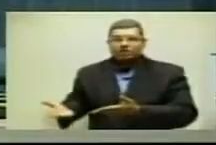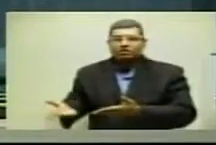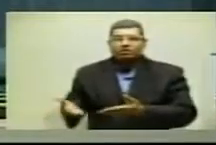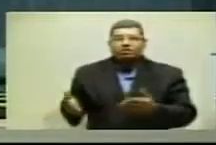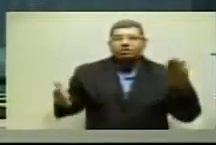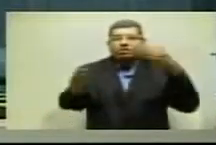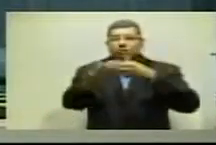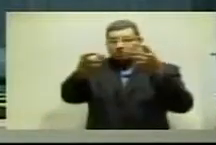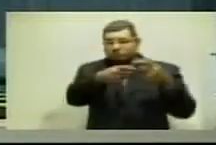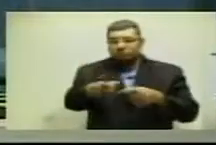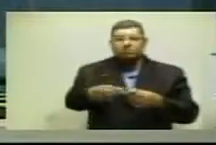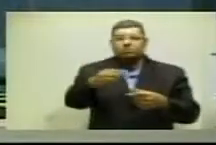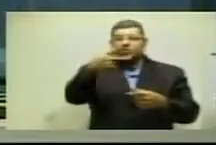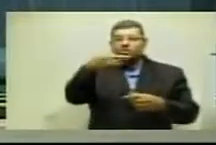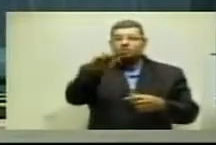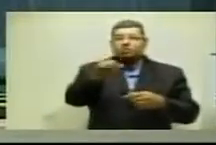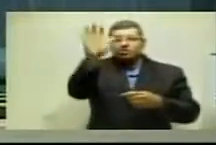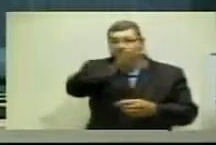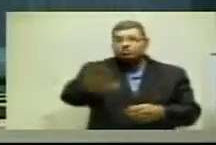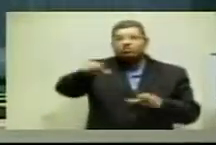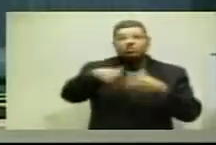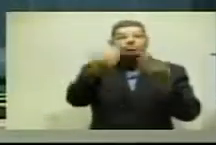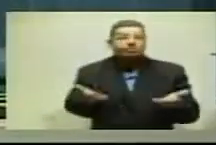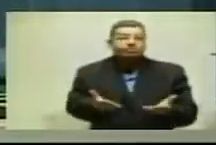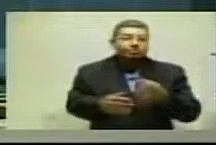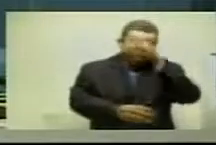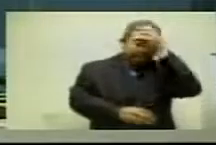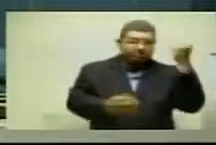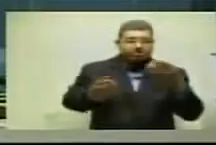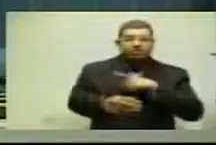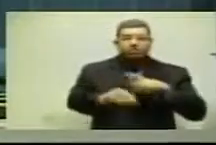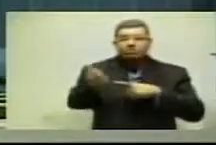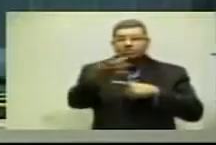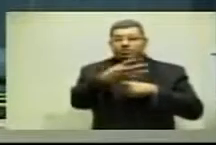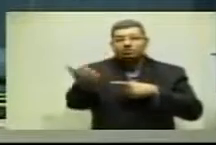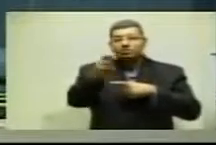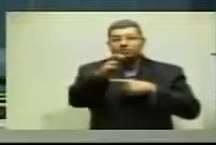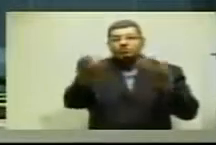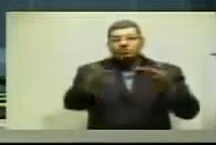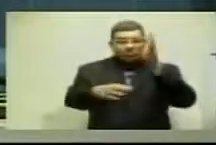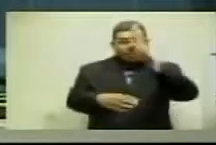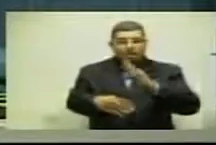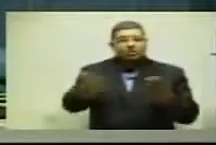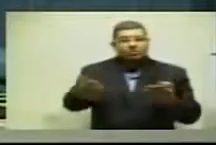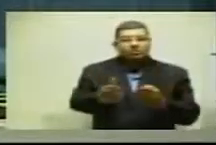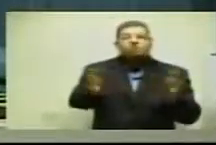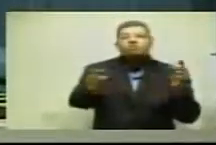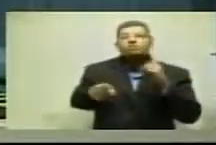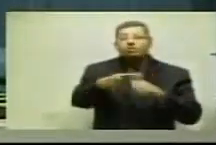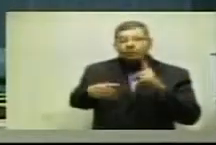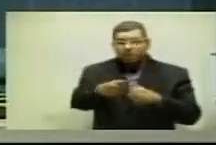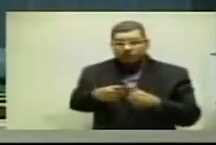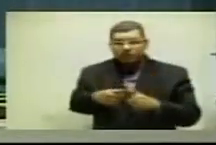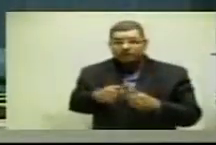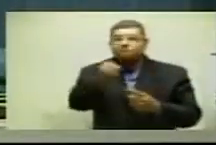para as últimas colocações no PIB nacional. Ora, o Amazonas é o 14º PIB do país,